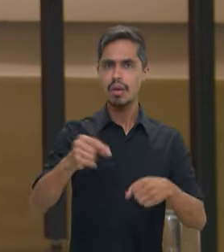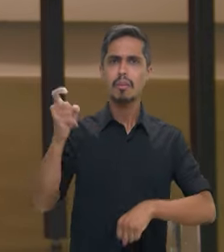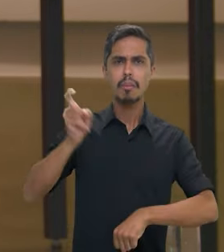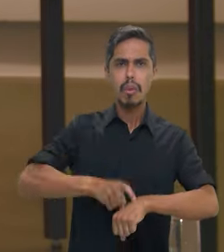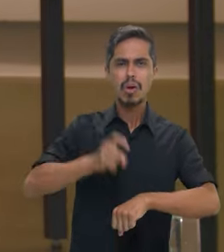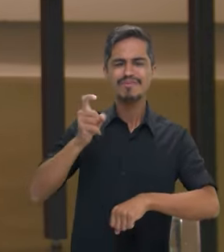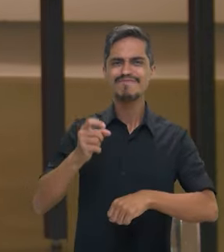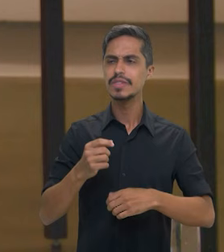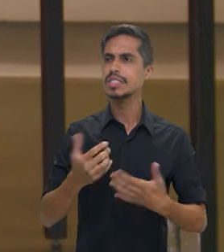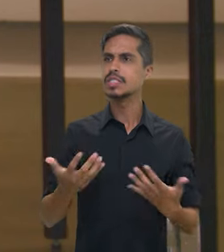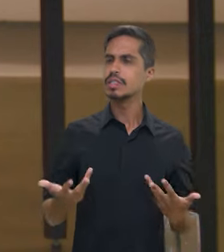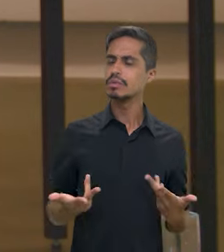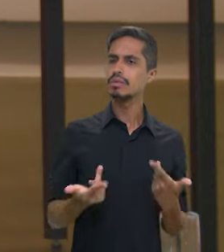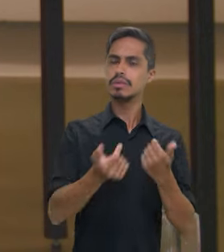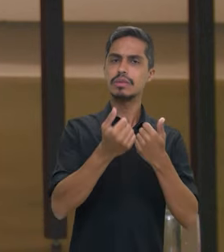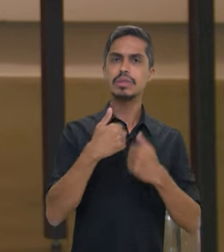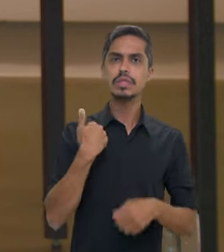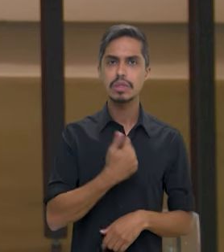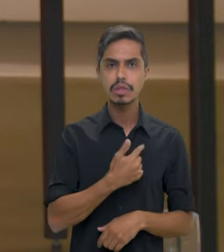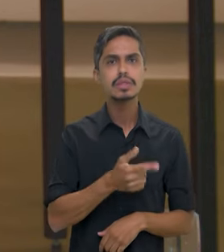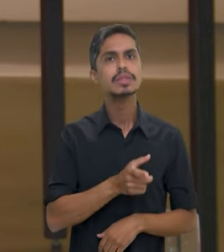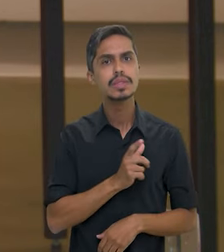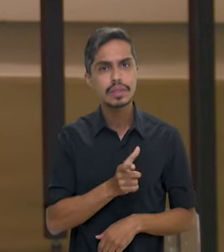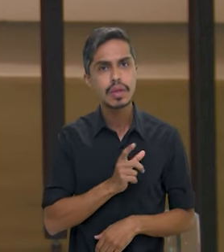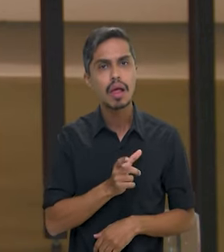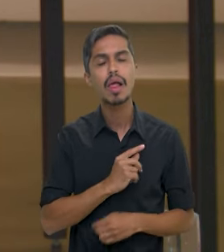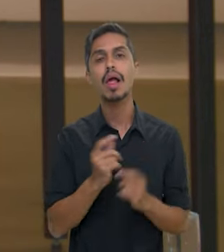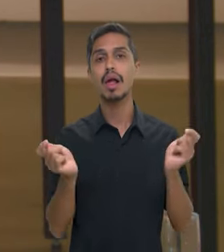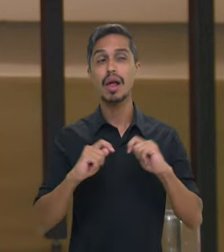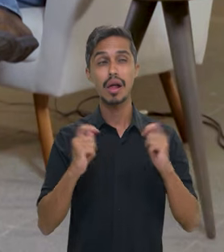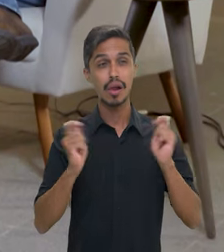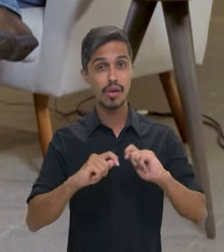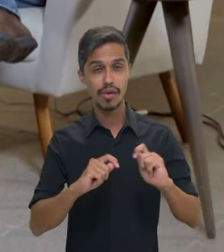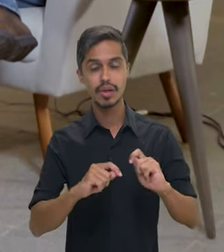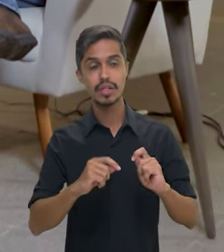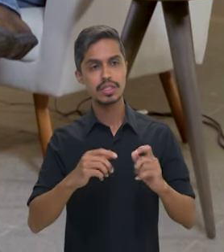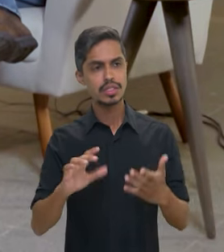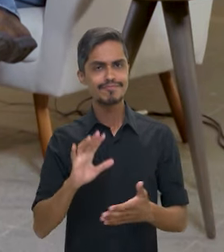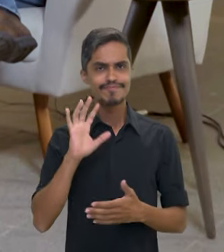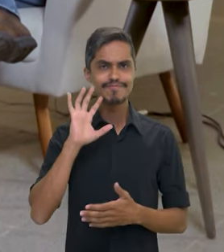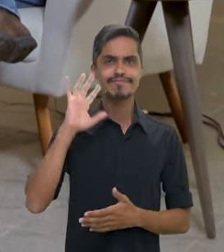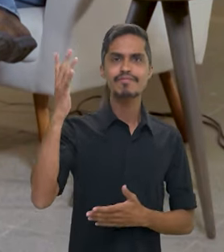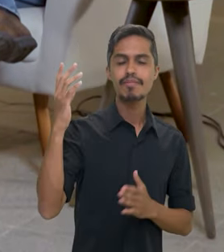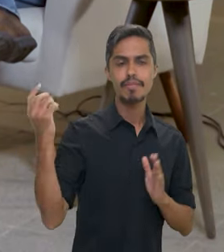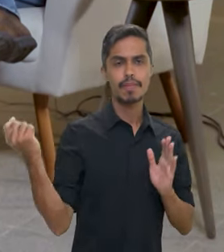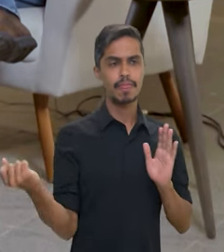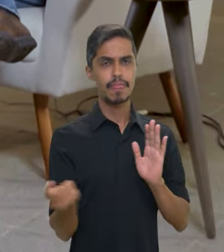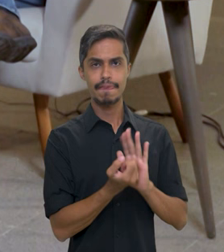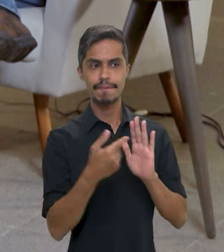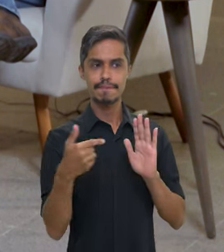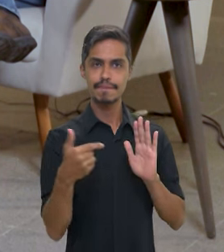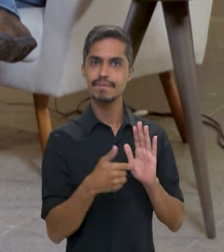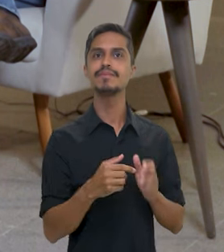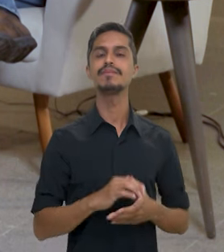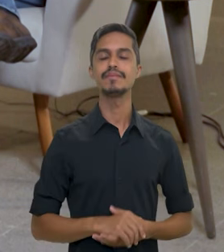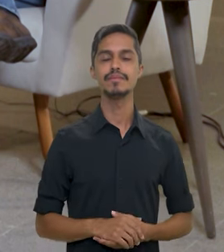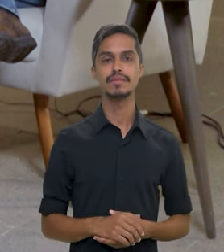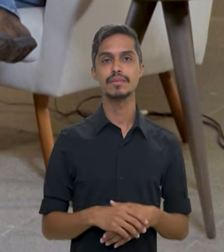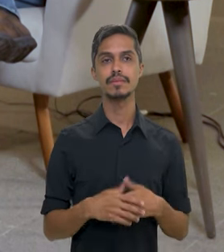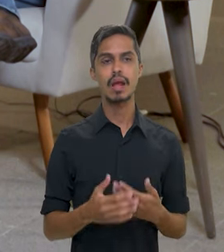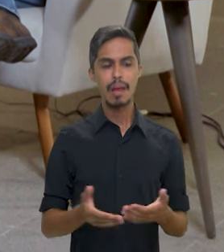Então, é um momento tão intenso que nós vamos ter de possibilidades de fazer cumprir esse